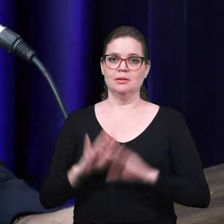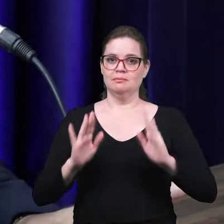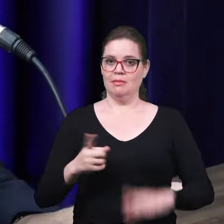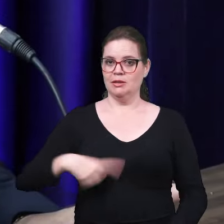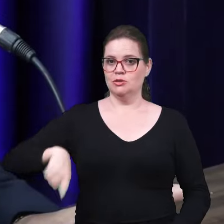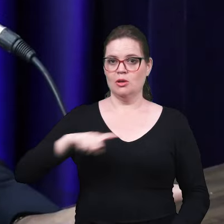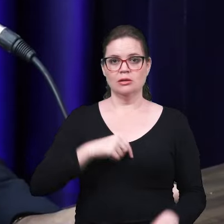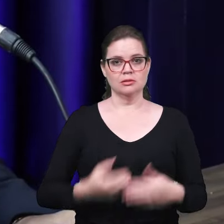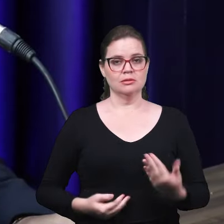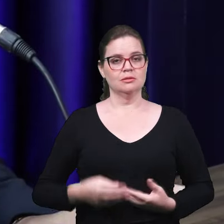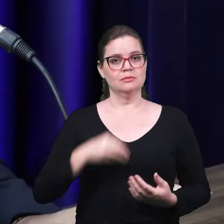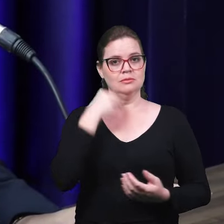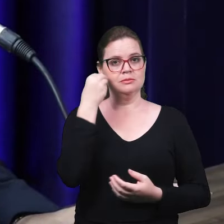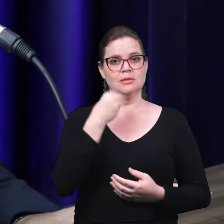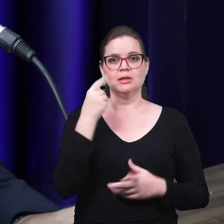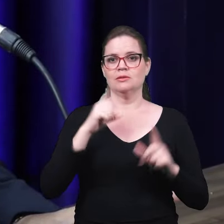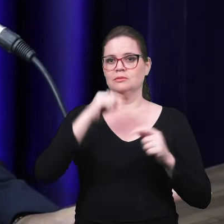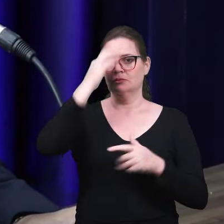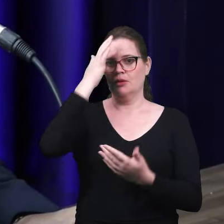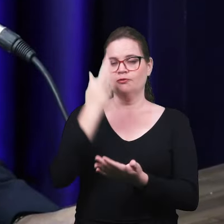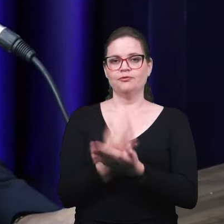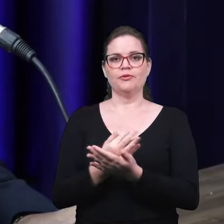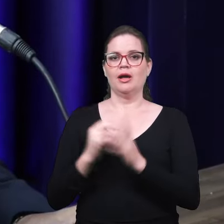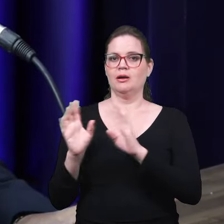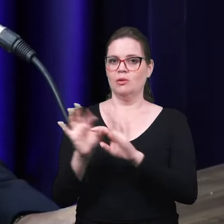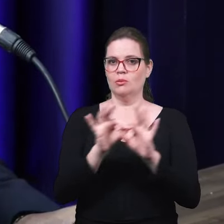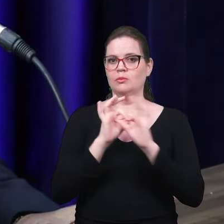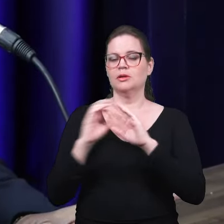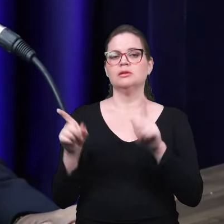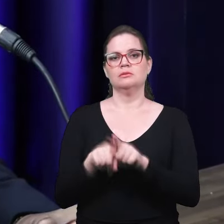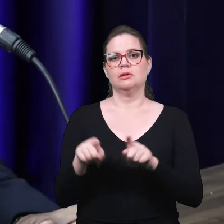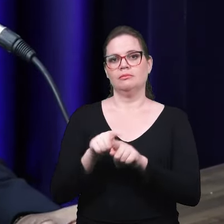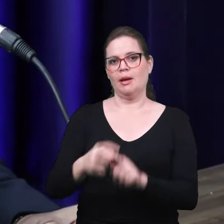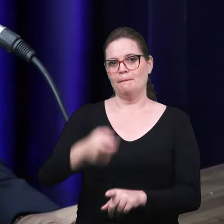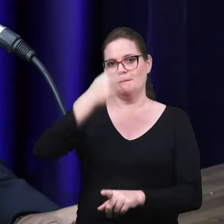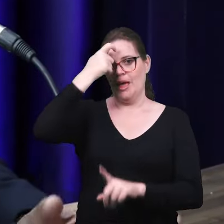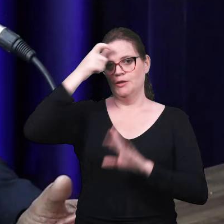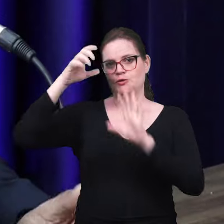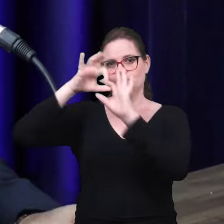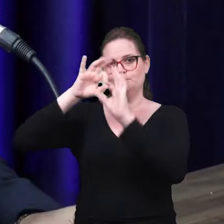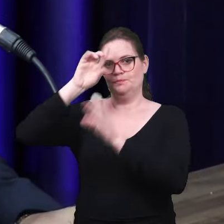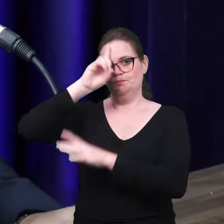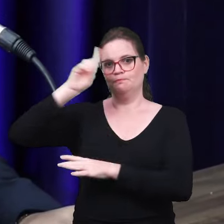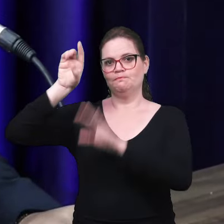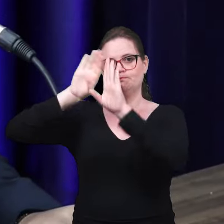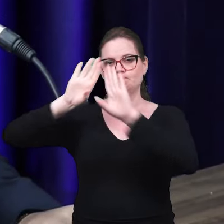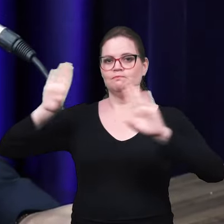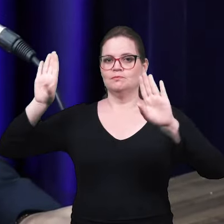fé, está vivendo a comunhão, está vivendo a mente firmada na